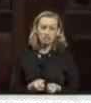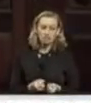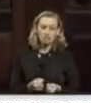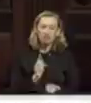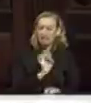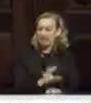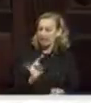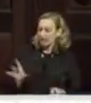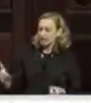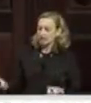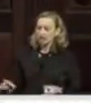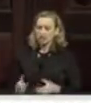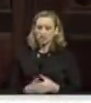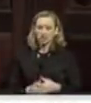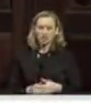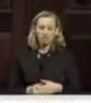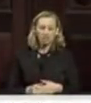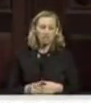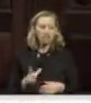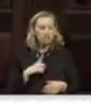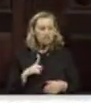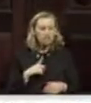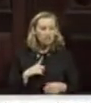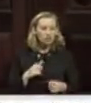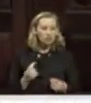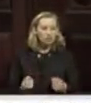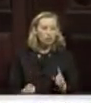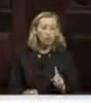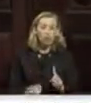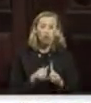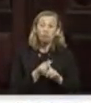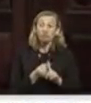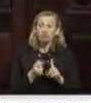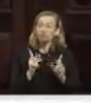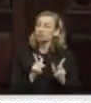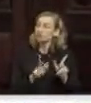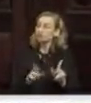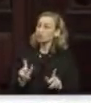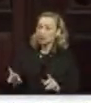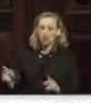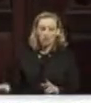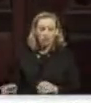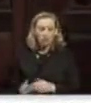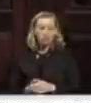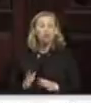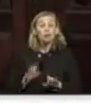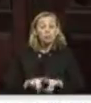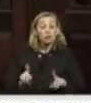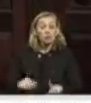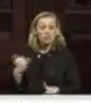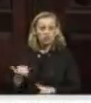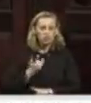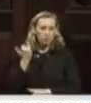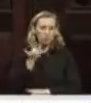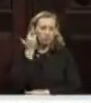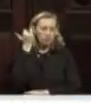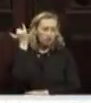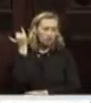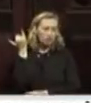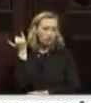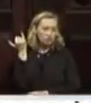encontro da diferença. Por isso que lembrar e ter um dia relacionado ao Dia da Memória e da Verdade é tão importante